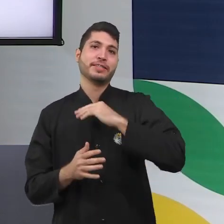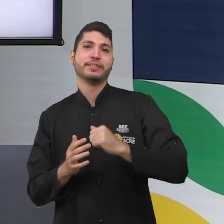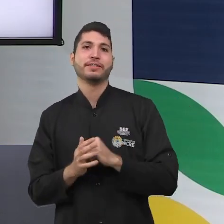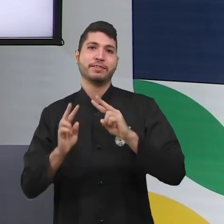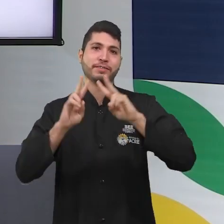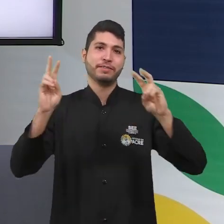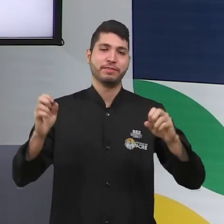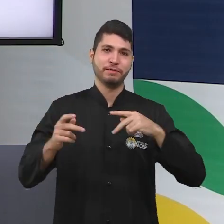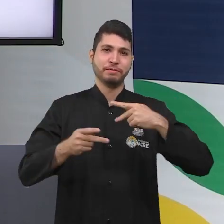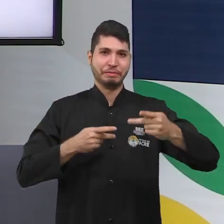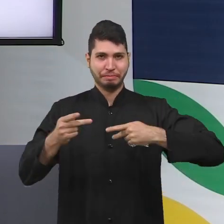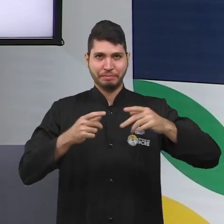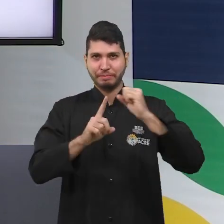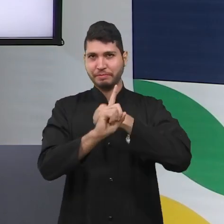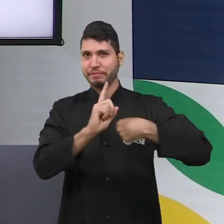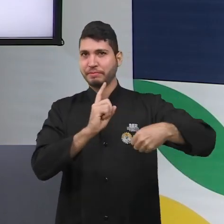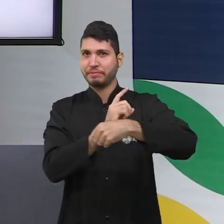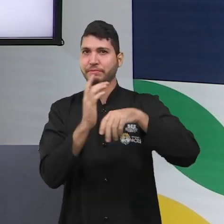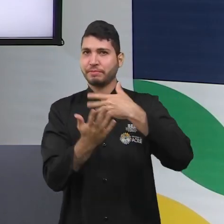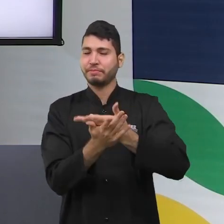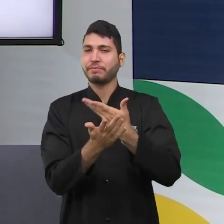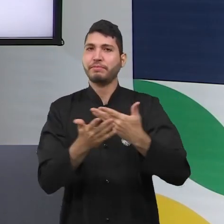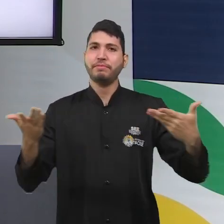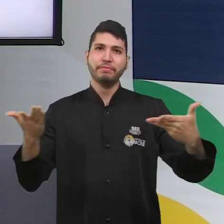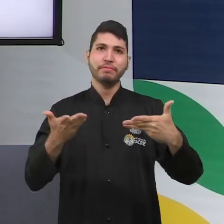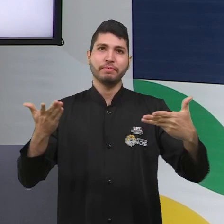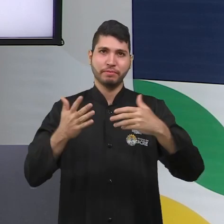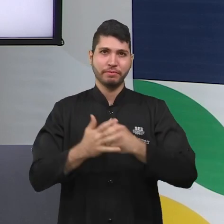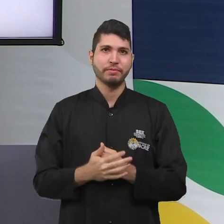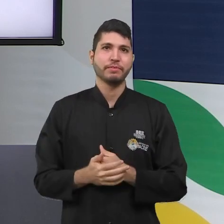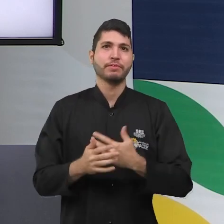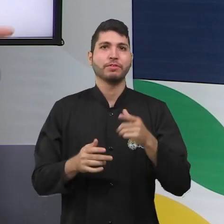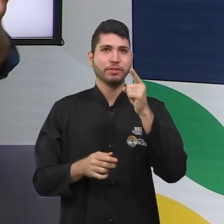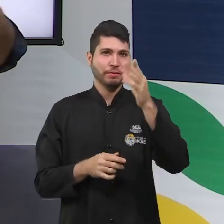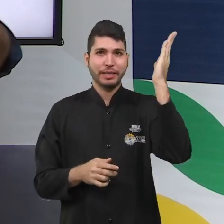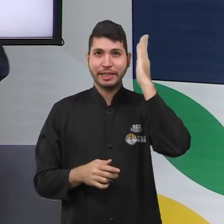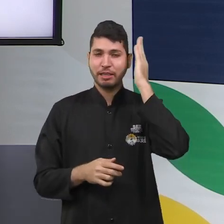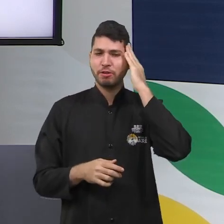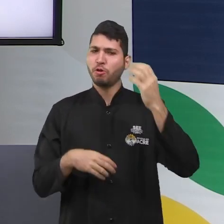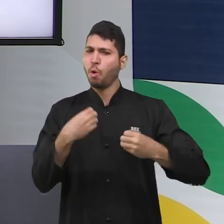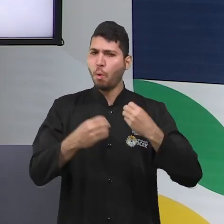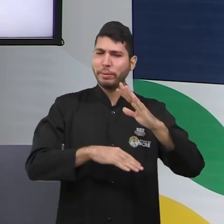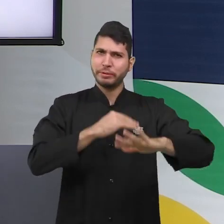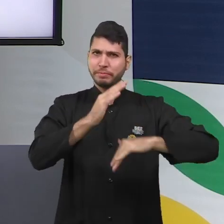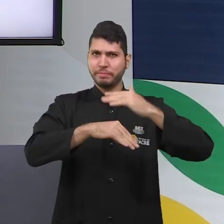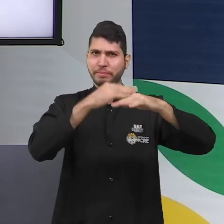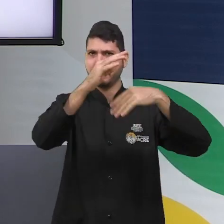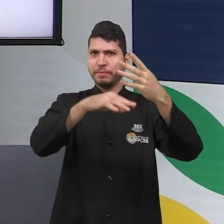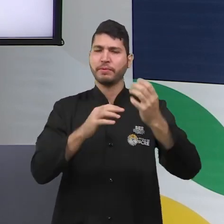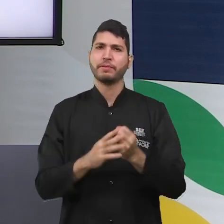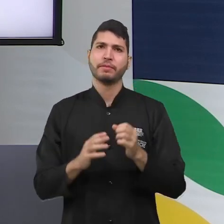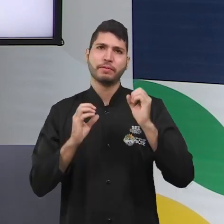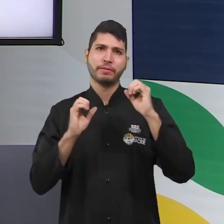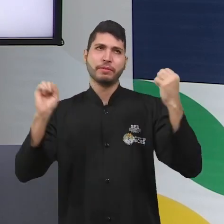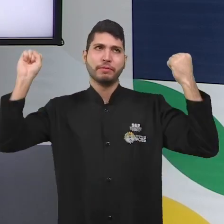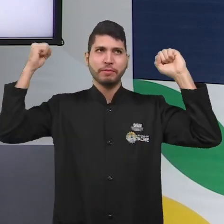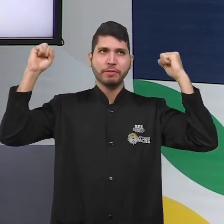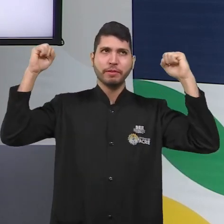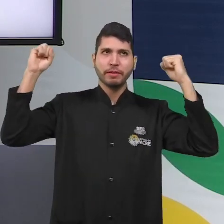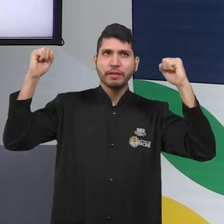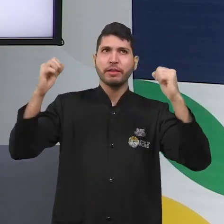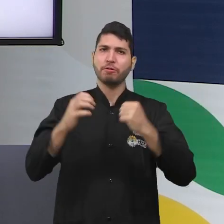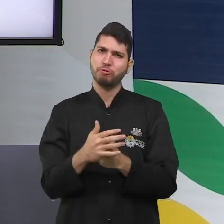sociais. Na aula de hoje a gente vai entender como é que os projetos sociais podem ser desenvolvidos e, no caso da Educação Física, como é que ela